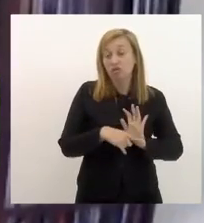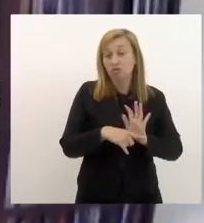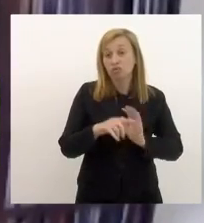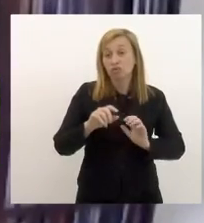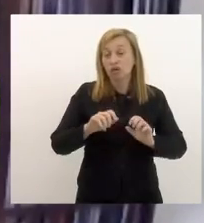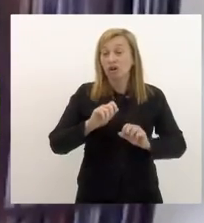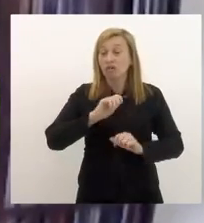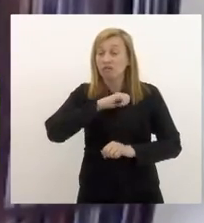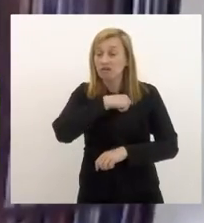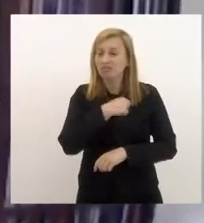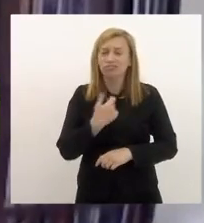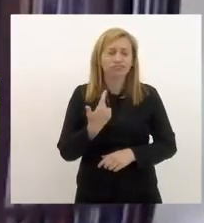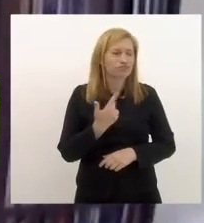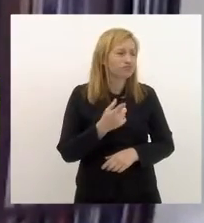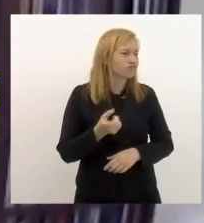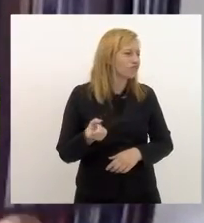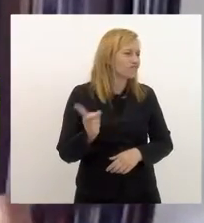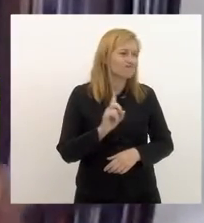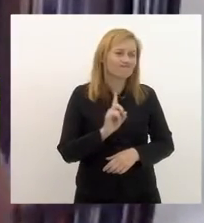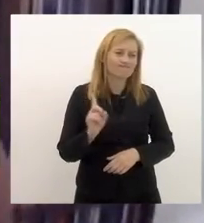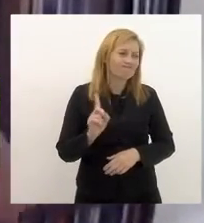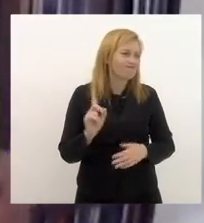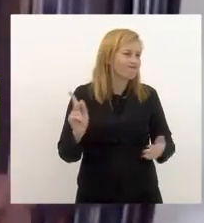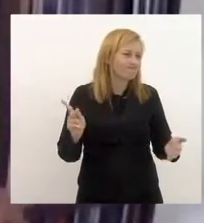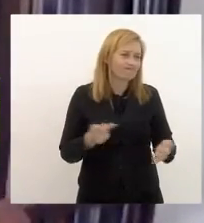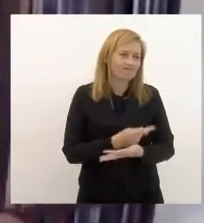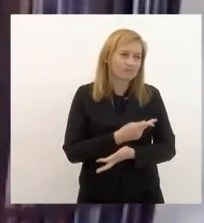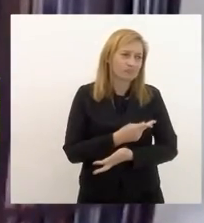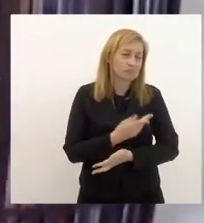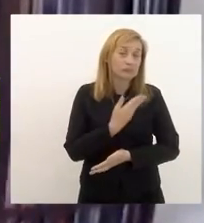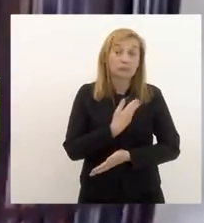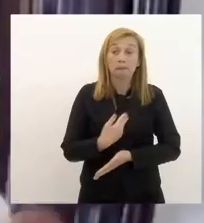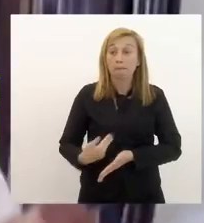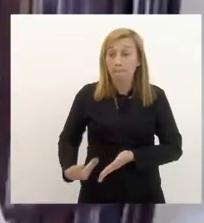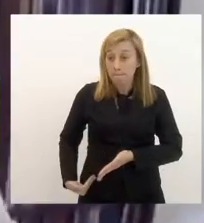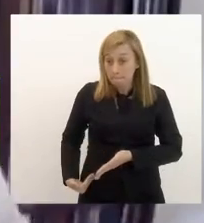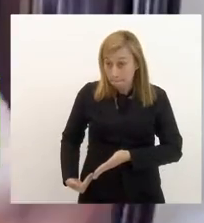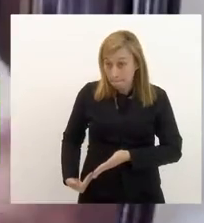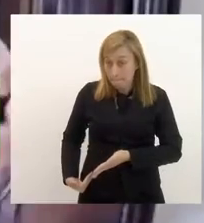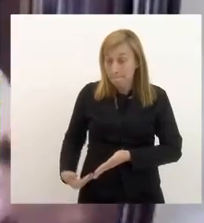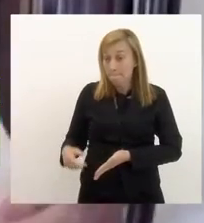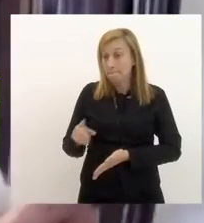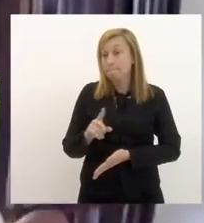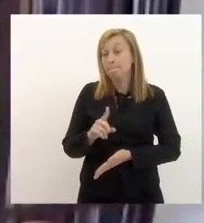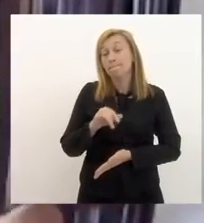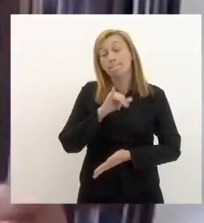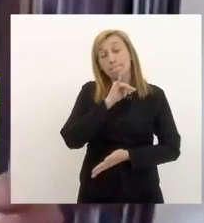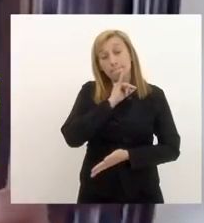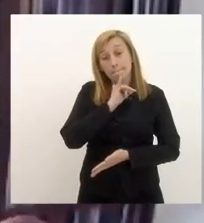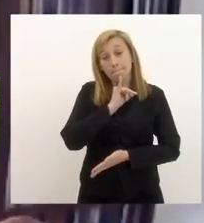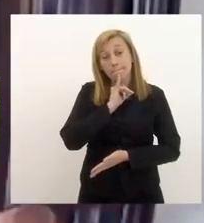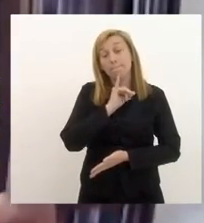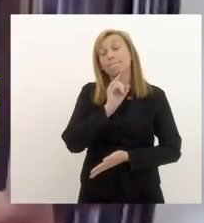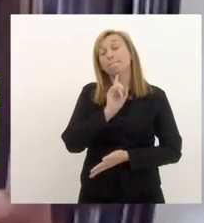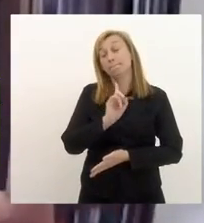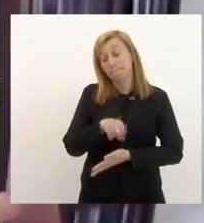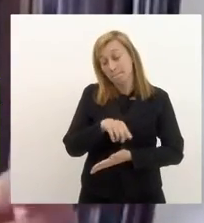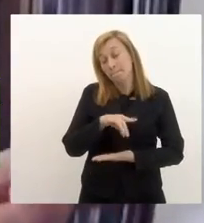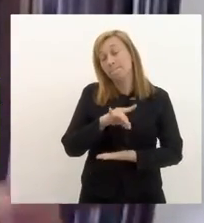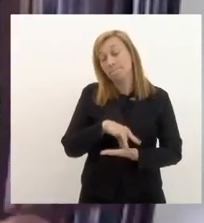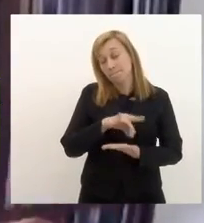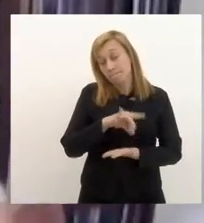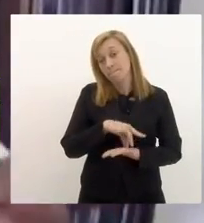não tem acontecido com o governo 20 limpinho Infelizmente essa é a